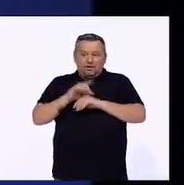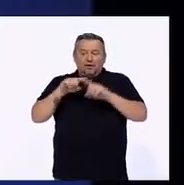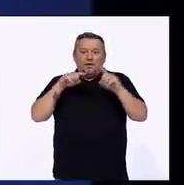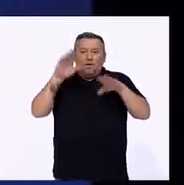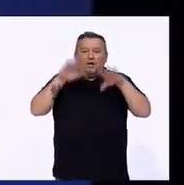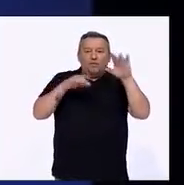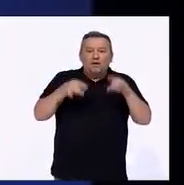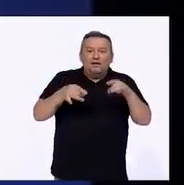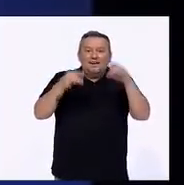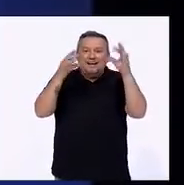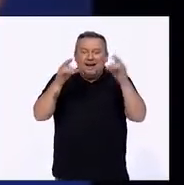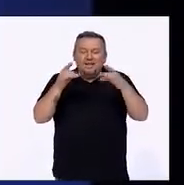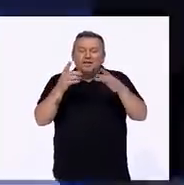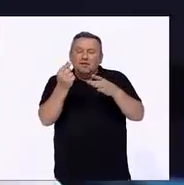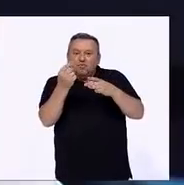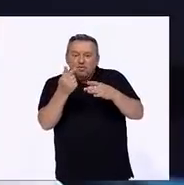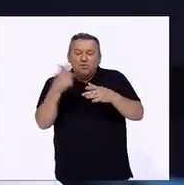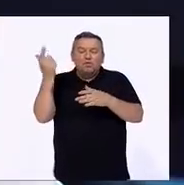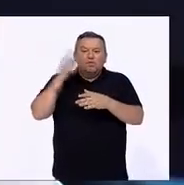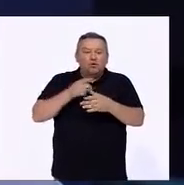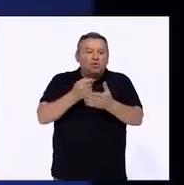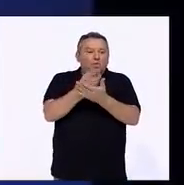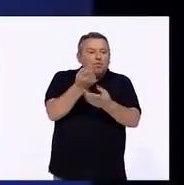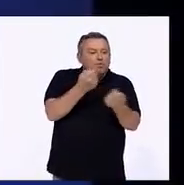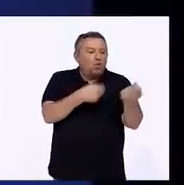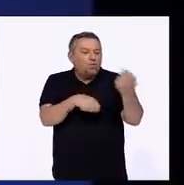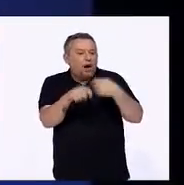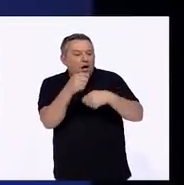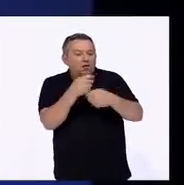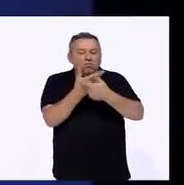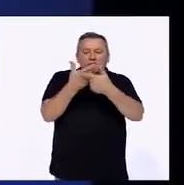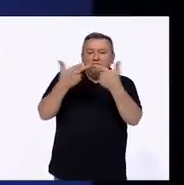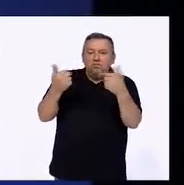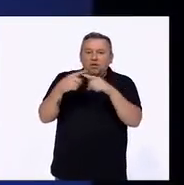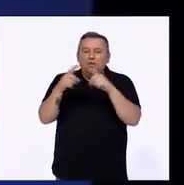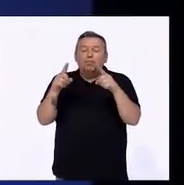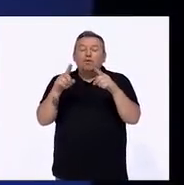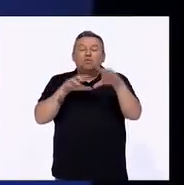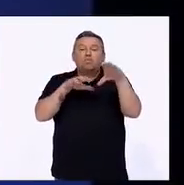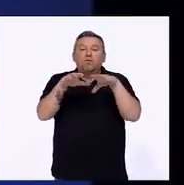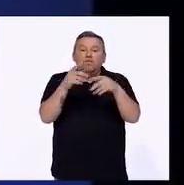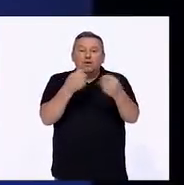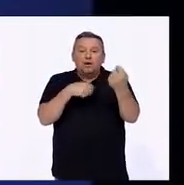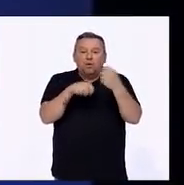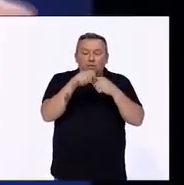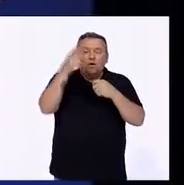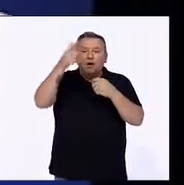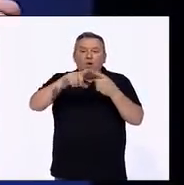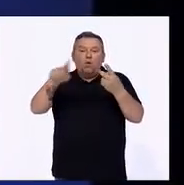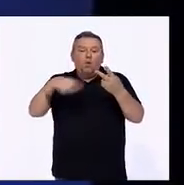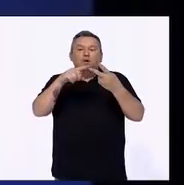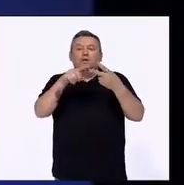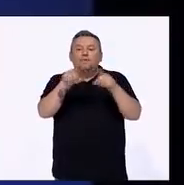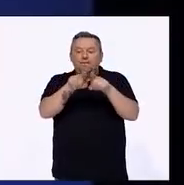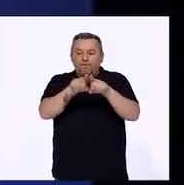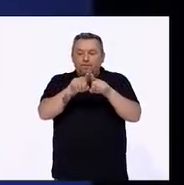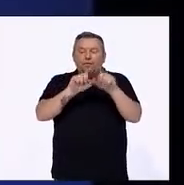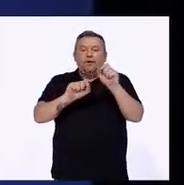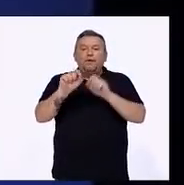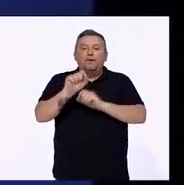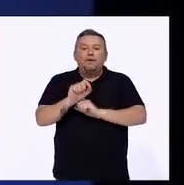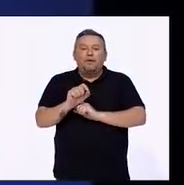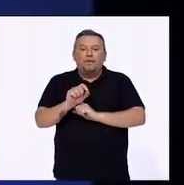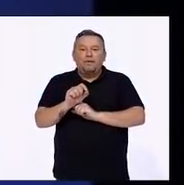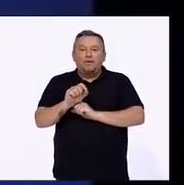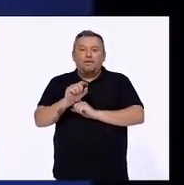Gasta esse dinheiro, investe esse dinheiro. Sobrevive. No comércio. Né? Então, com isso, movimenta a economia. Qual outra, além da taxação de fortunas, que ele